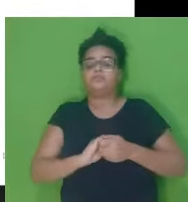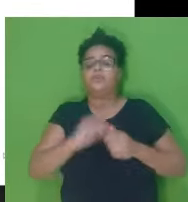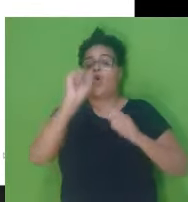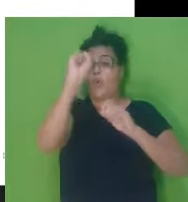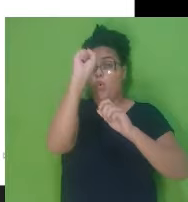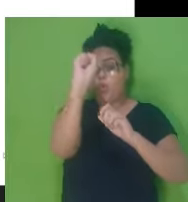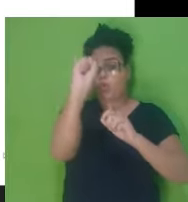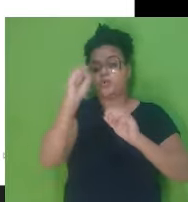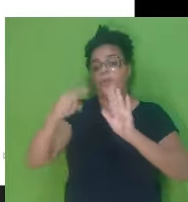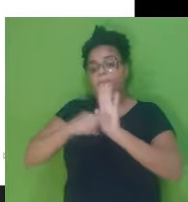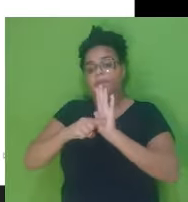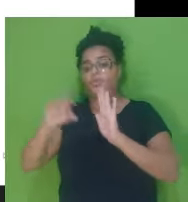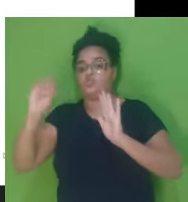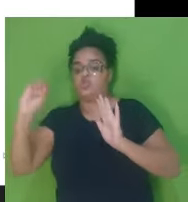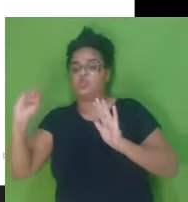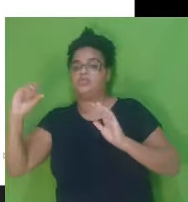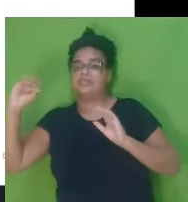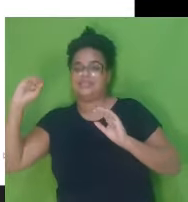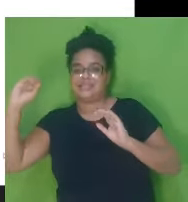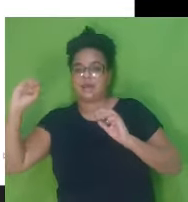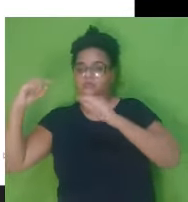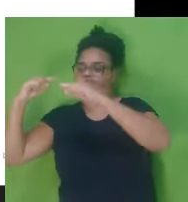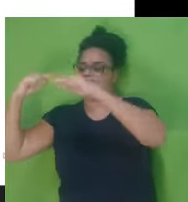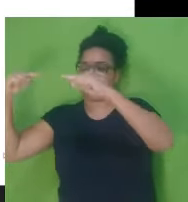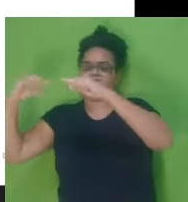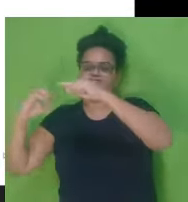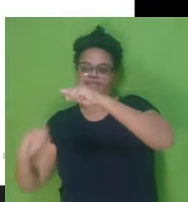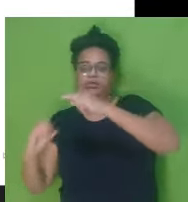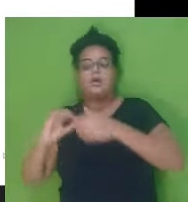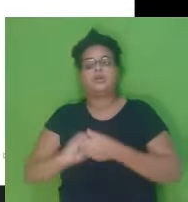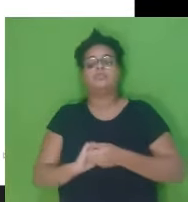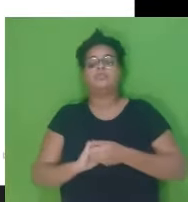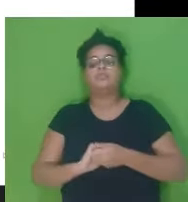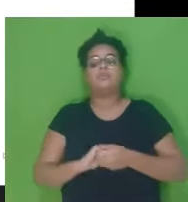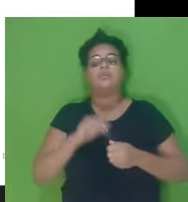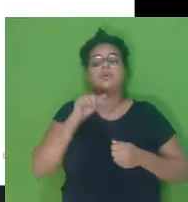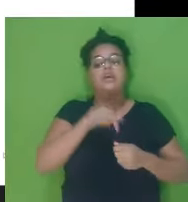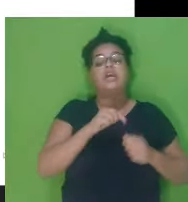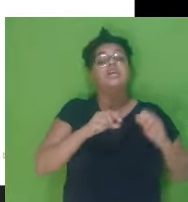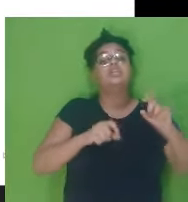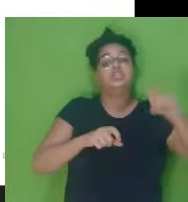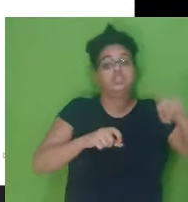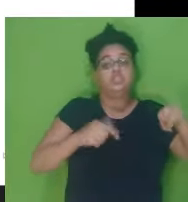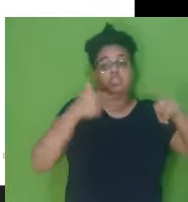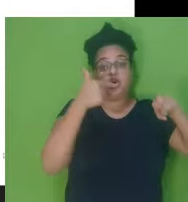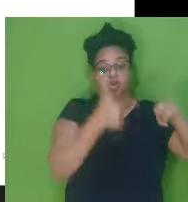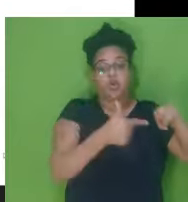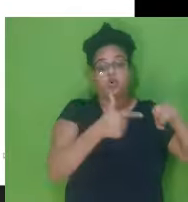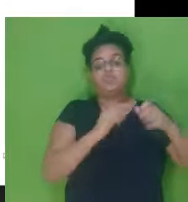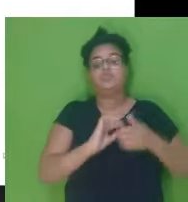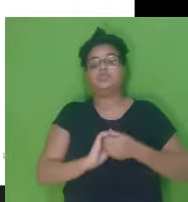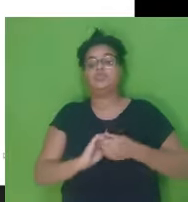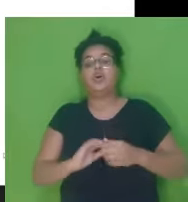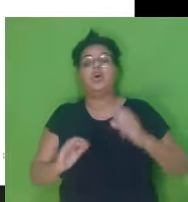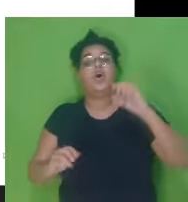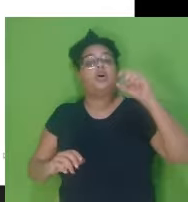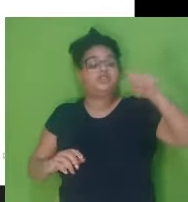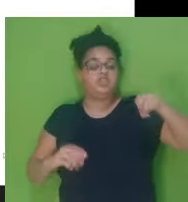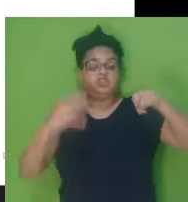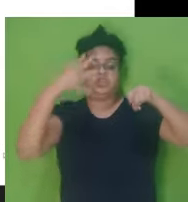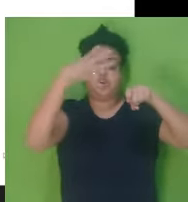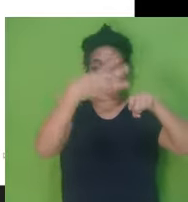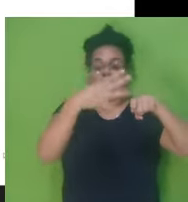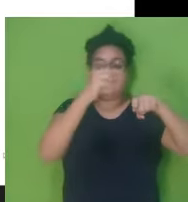que é 8. 8 menos 8, 0. E quando x tende a 2, 2 à